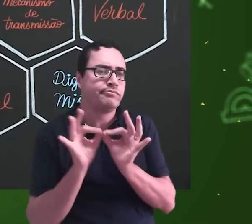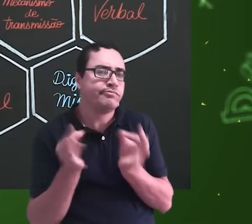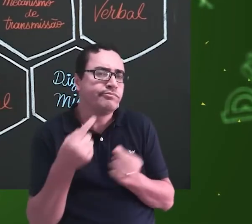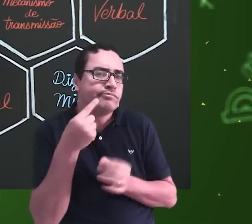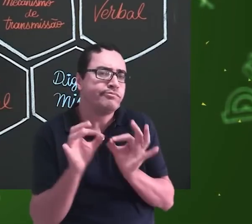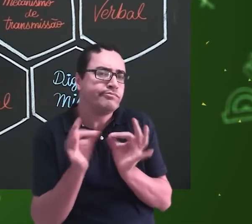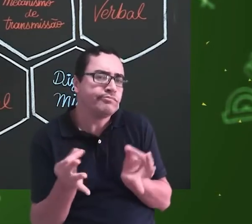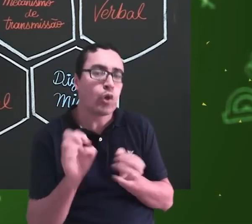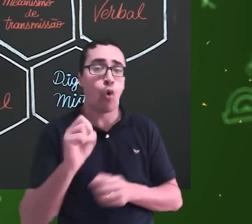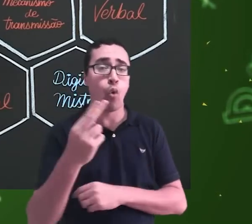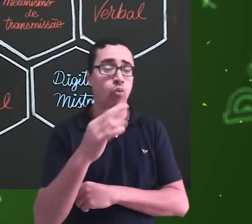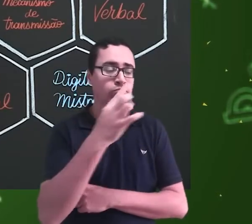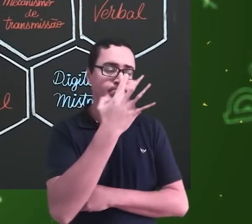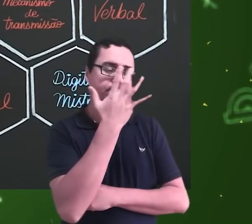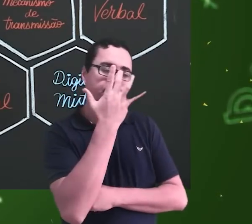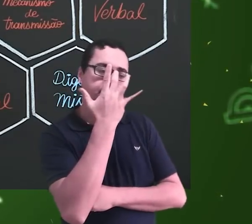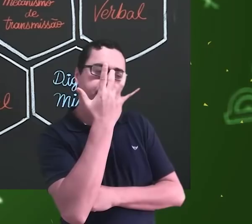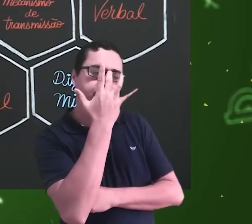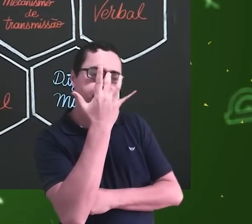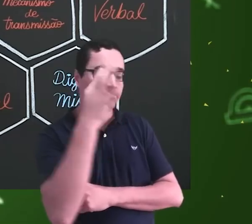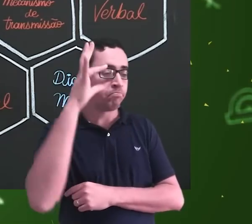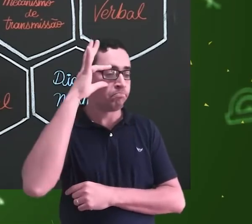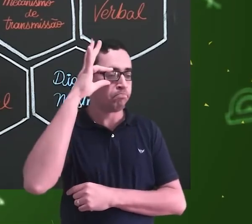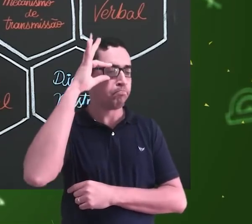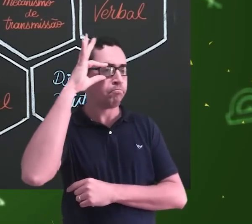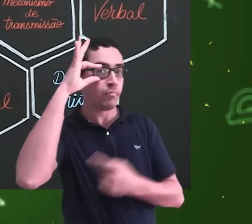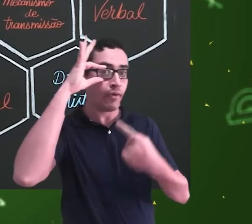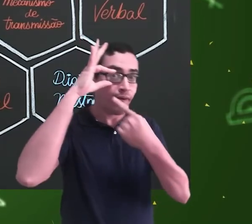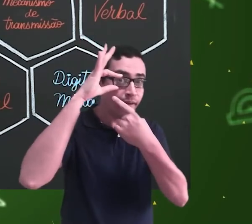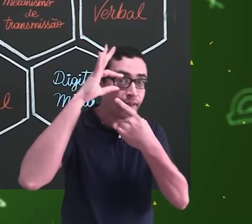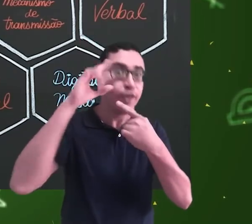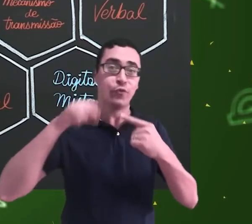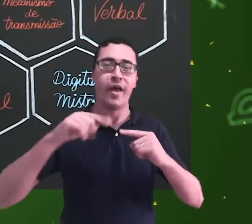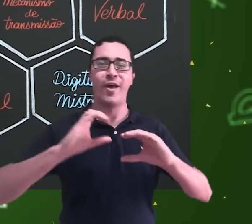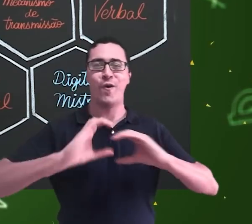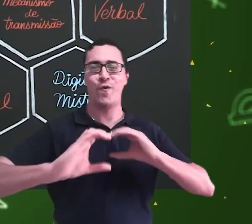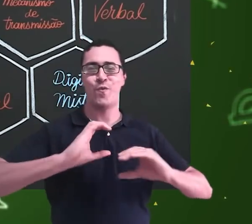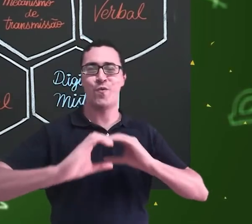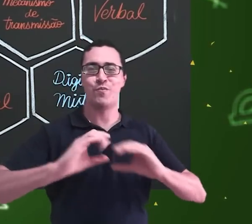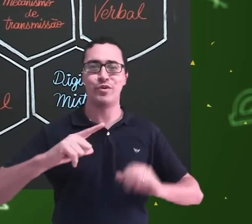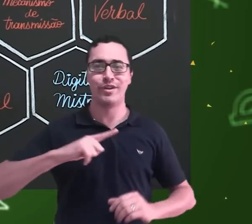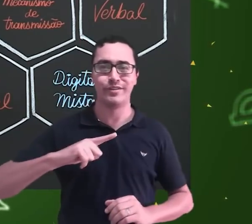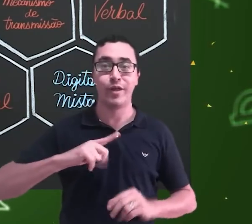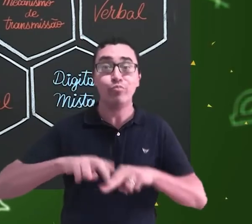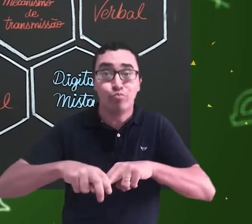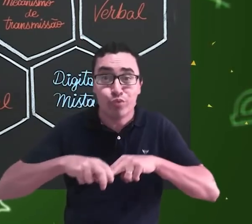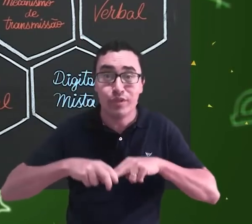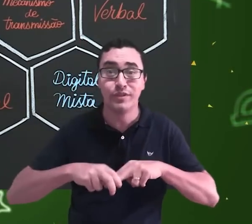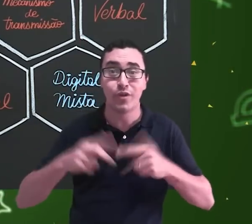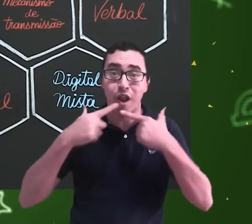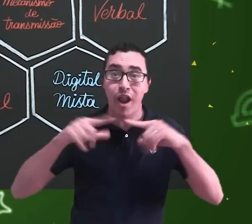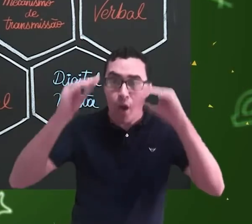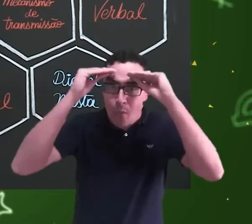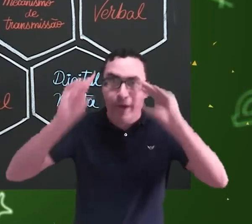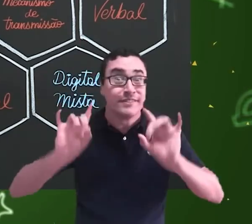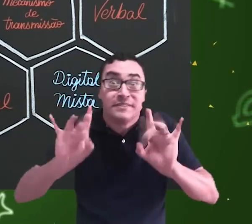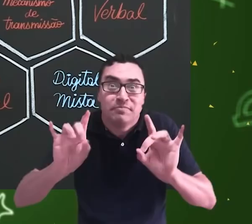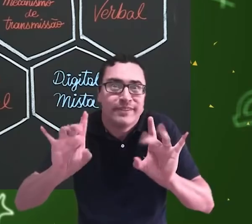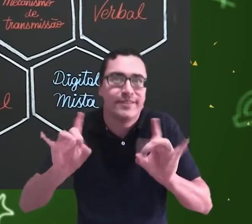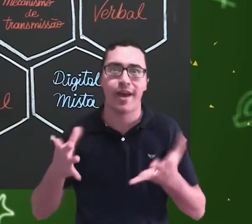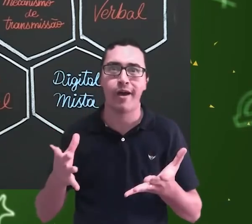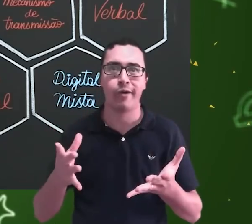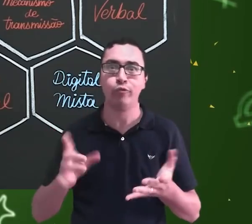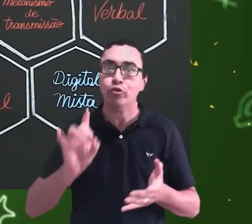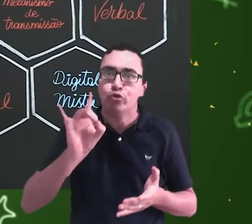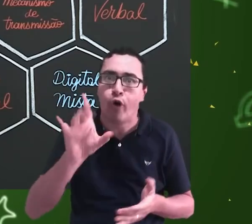ajusta o seu óculos, tudo isso comunica algo. E é isso que torna a linguagem humana tão especial, porque a gente não fica só tendo